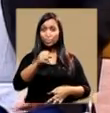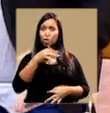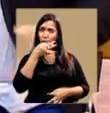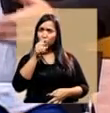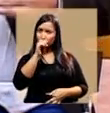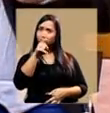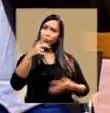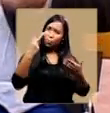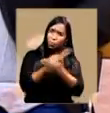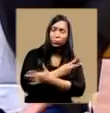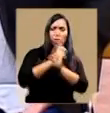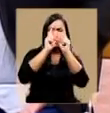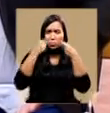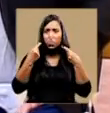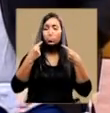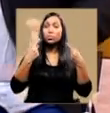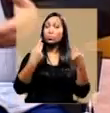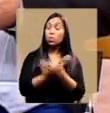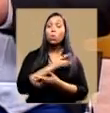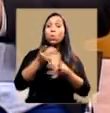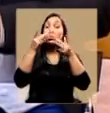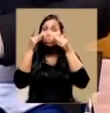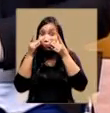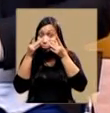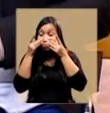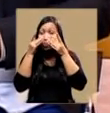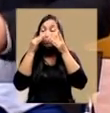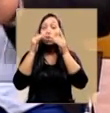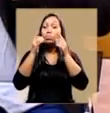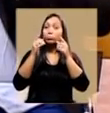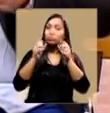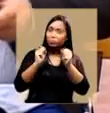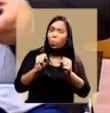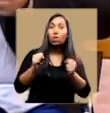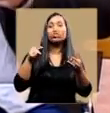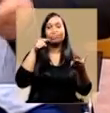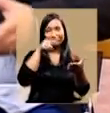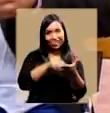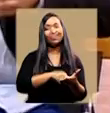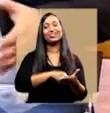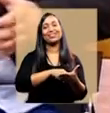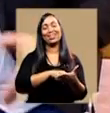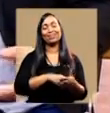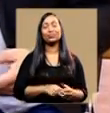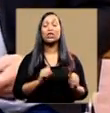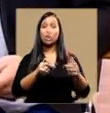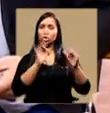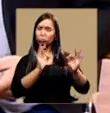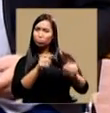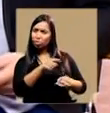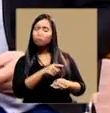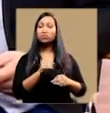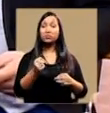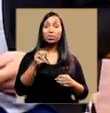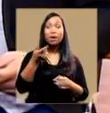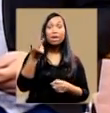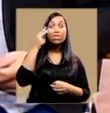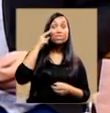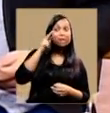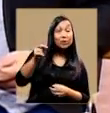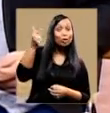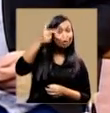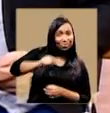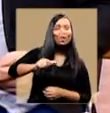um recado, se você é vítima de agressão ou testemunha alguma agressão, faça a denúncia, denuncie. É isso mesmo, e se você